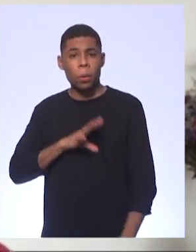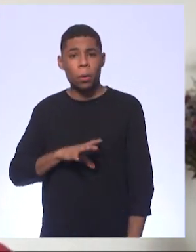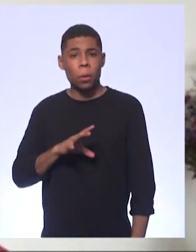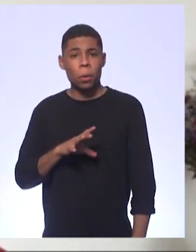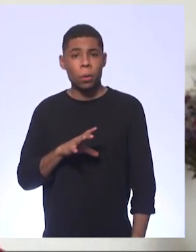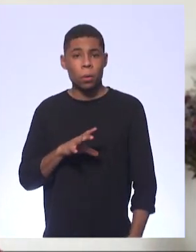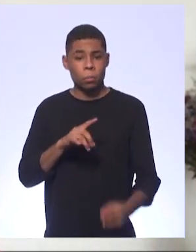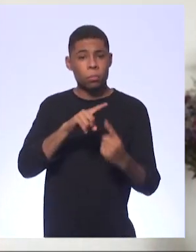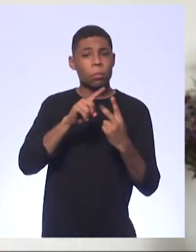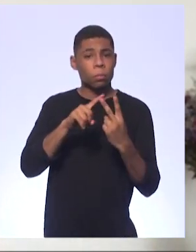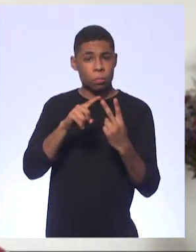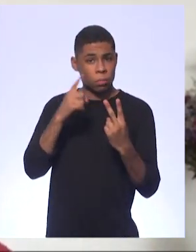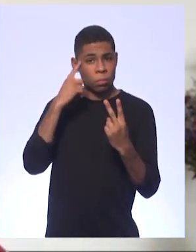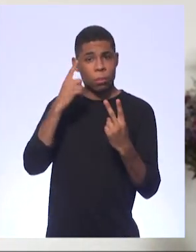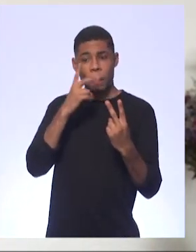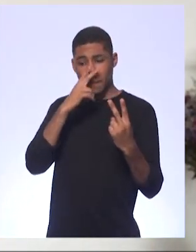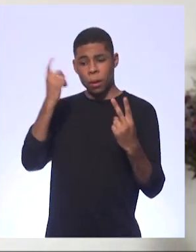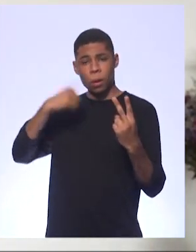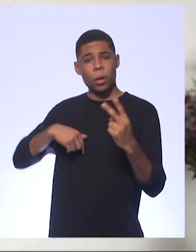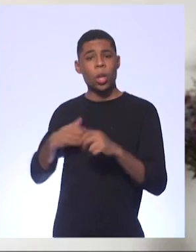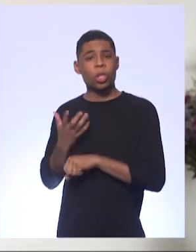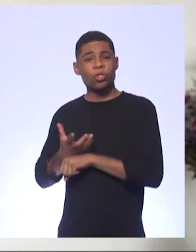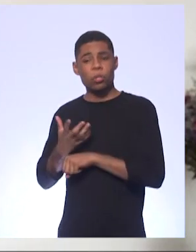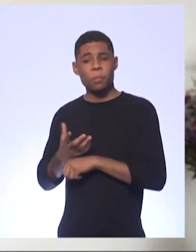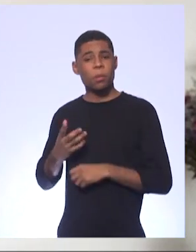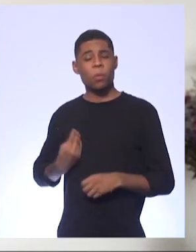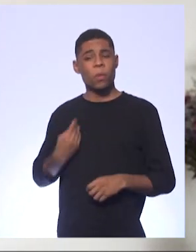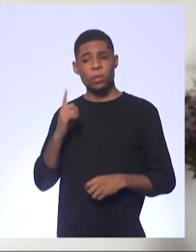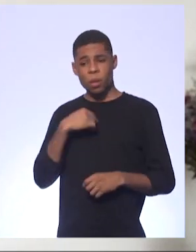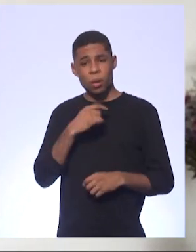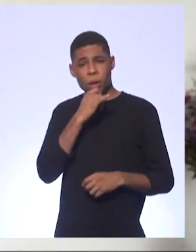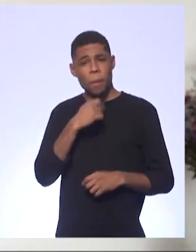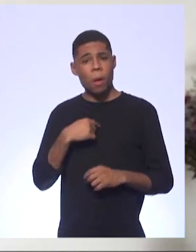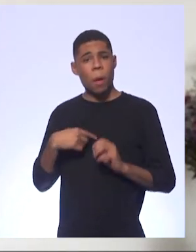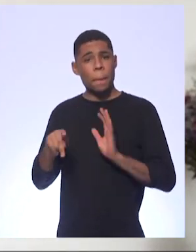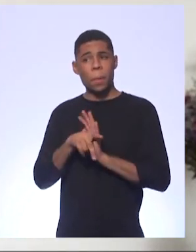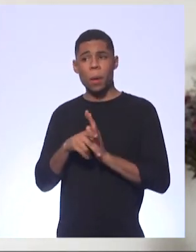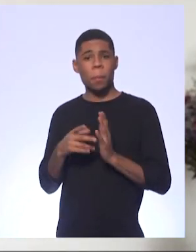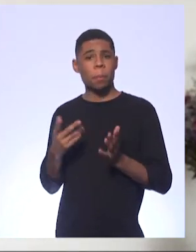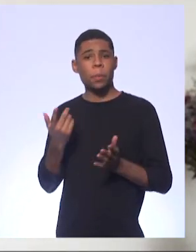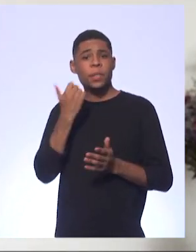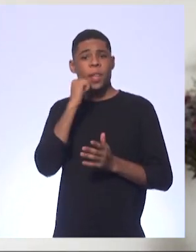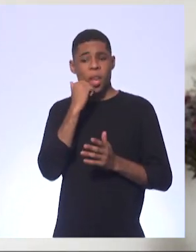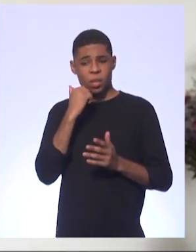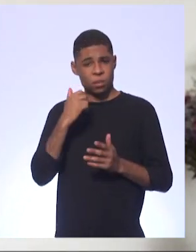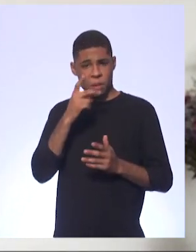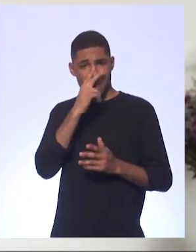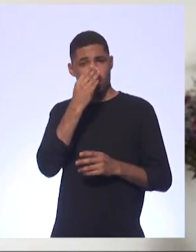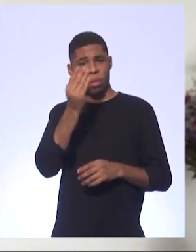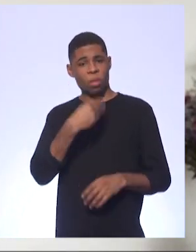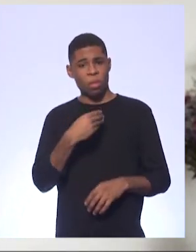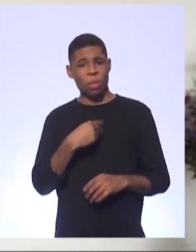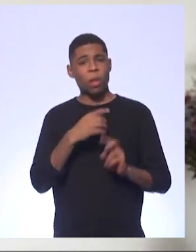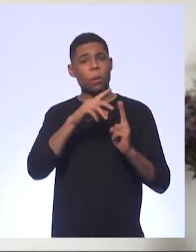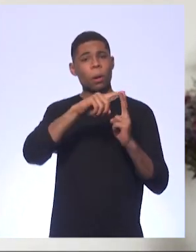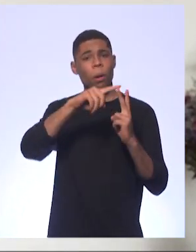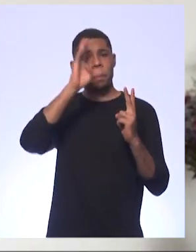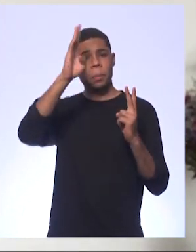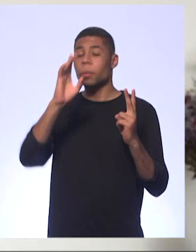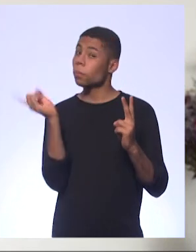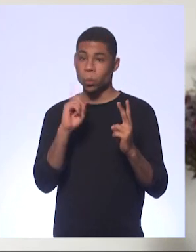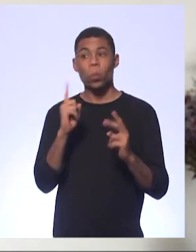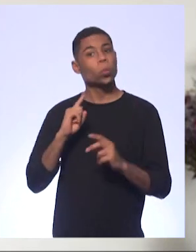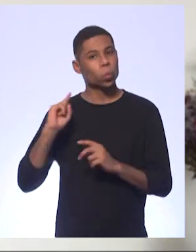minha disciplina não existe. E não é assim. Todas as disciplinas são igualmente importantes.